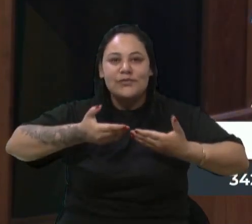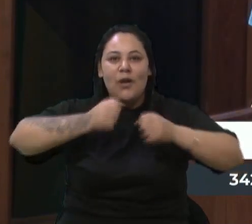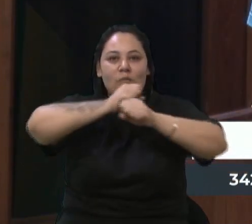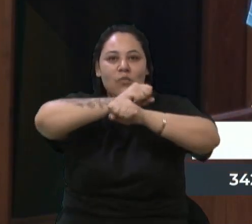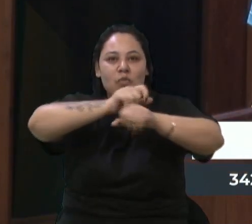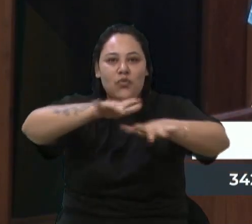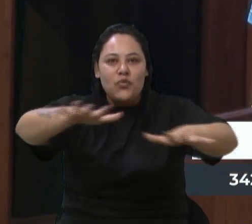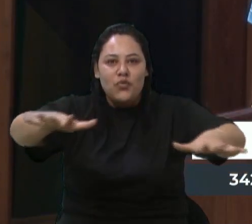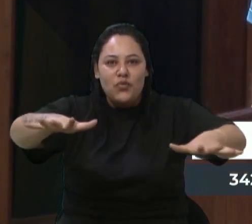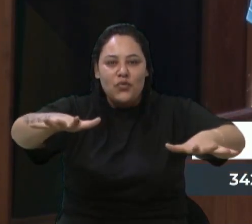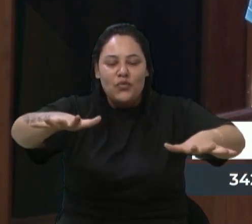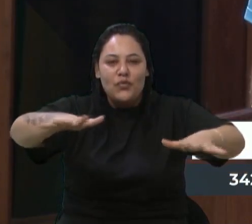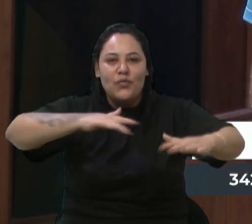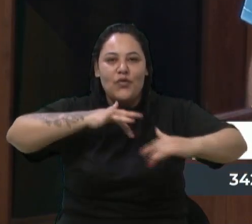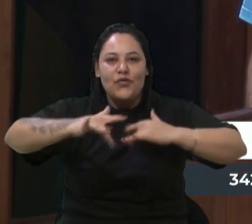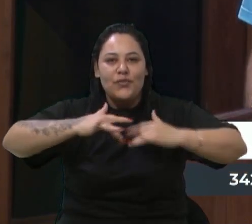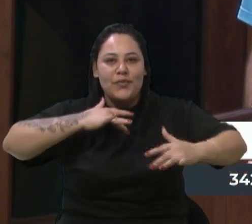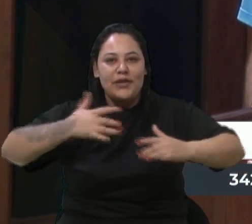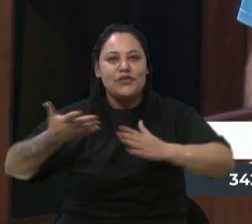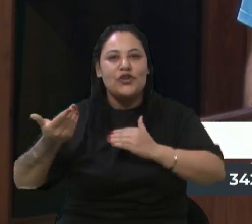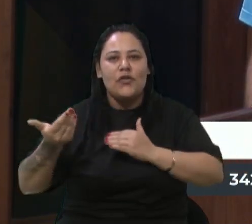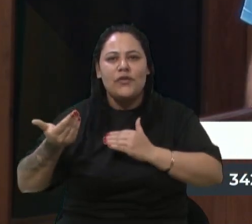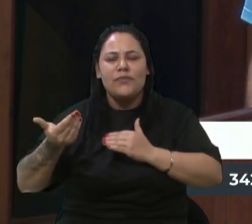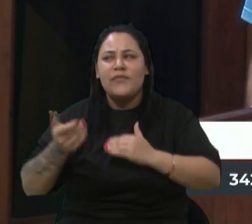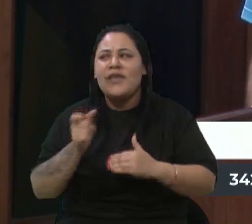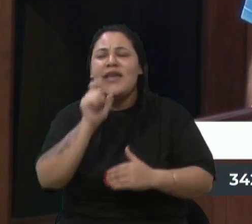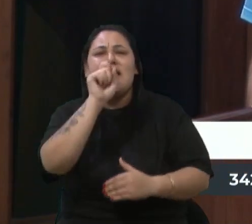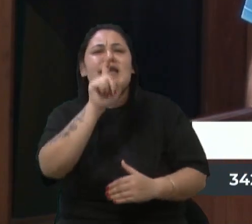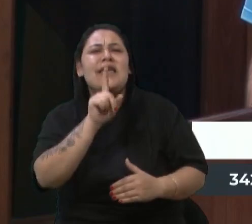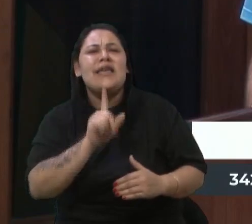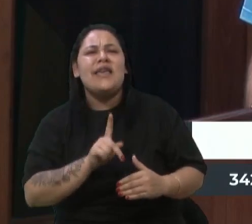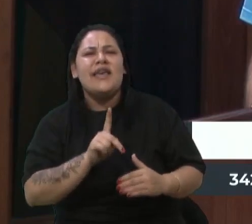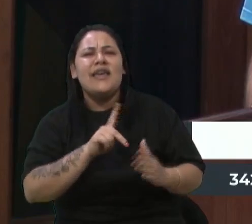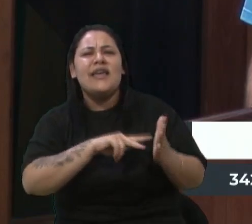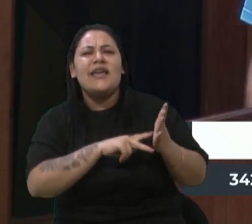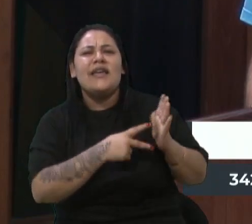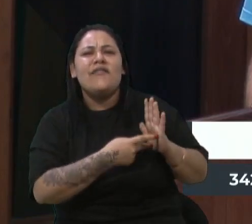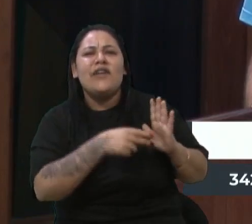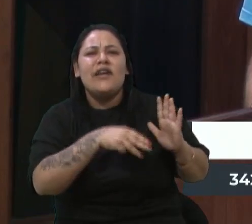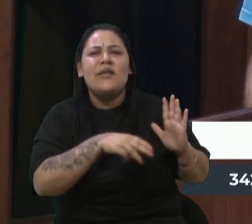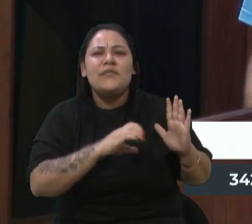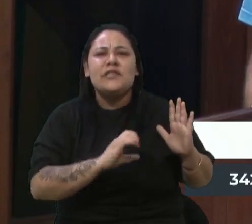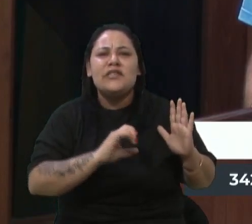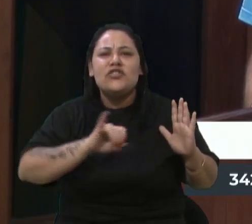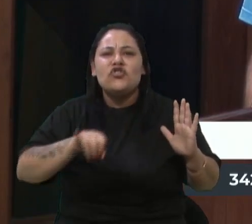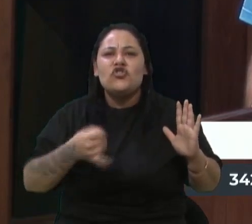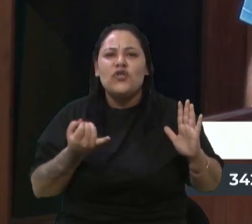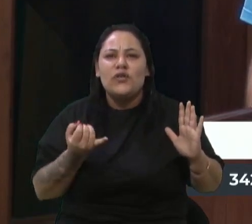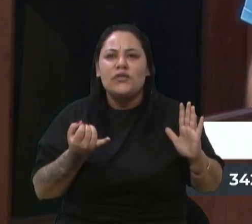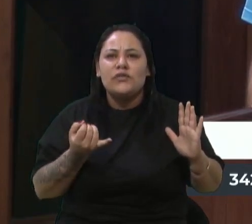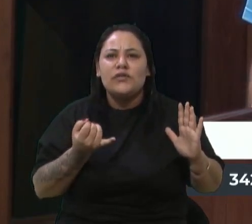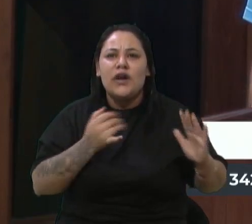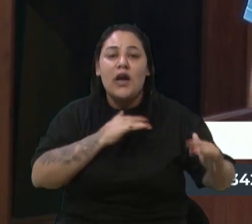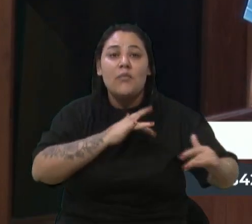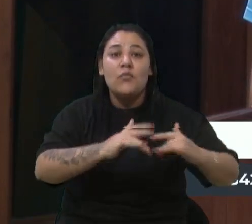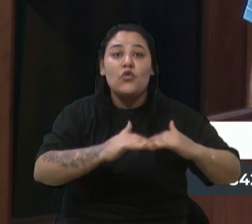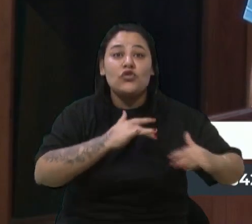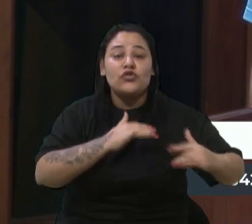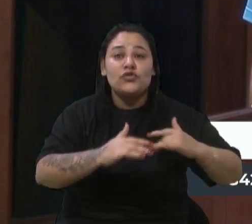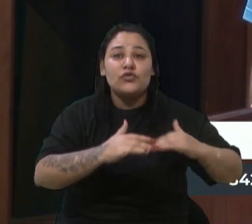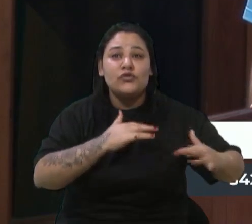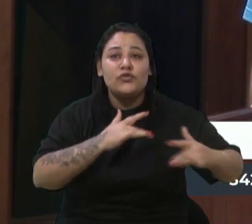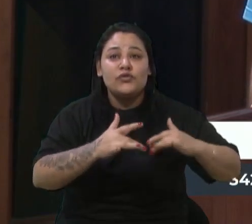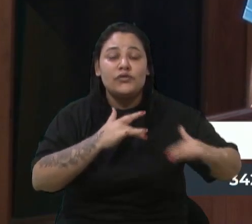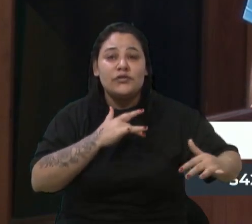o MCJ. Quem é o MCJ, então? É um movimento do apostolado leigo da